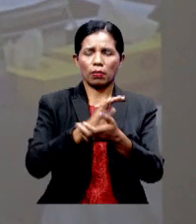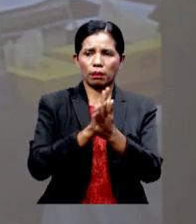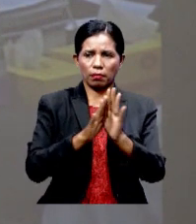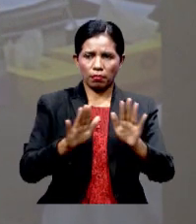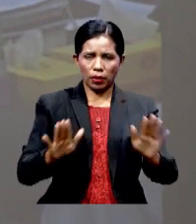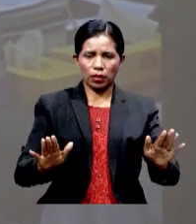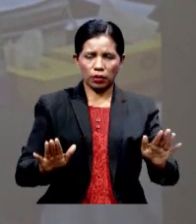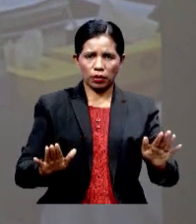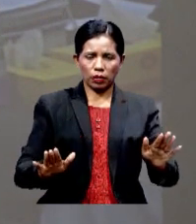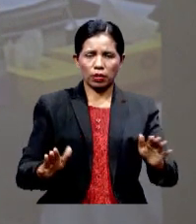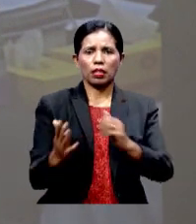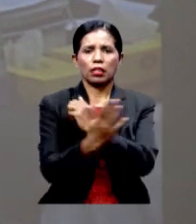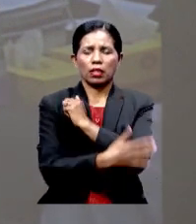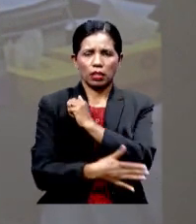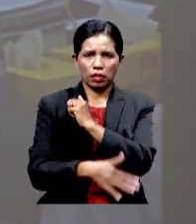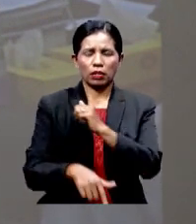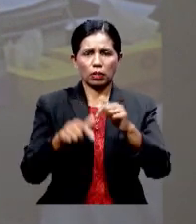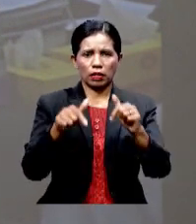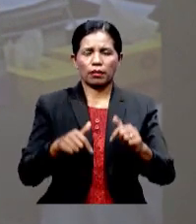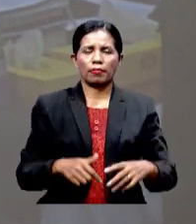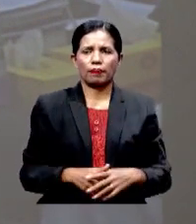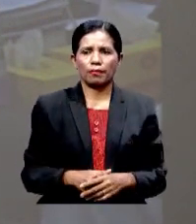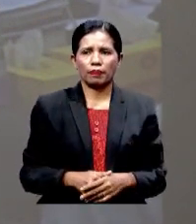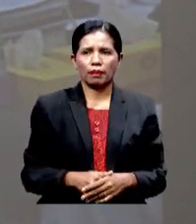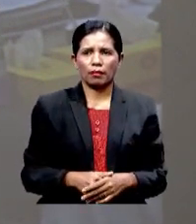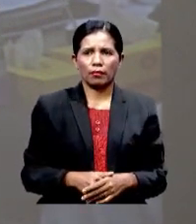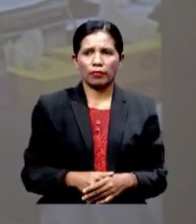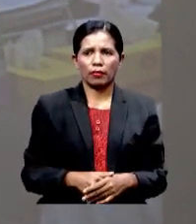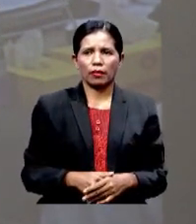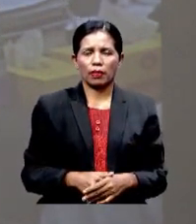dame e renação e dané.